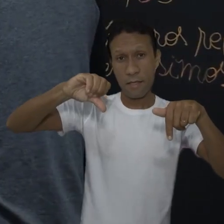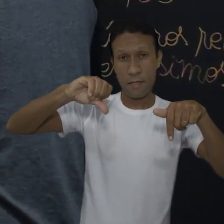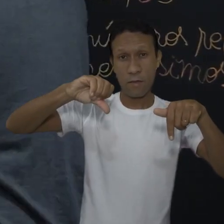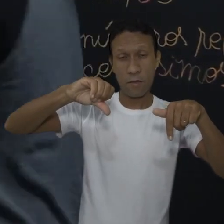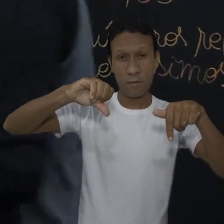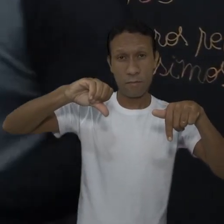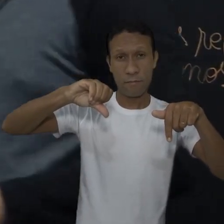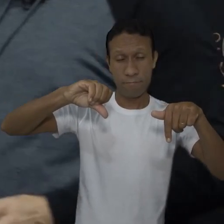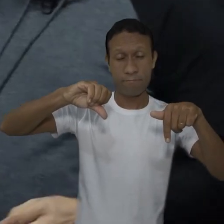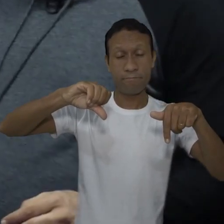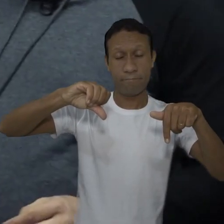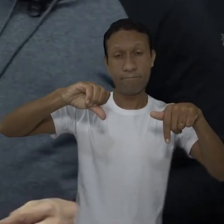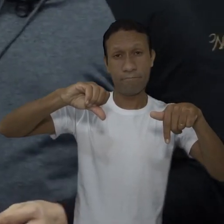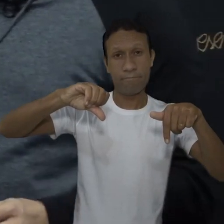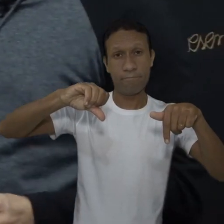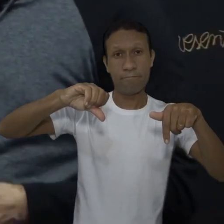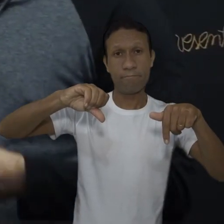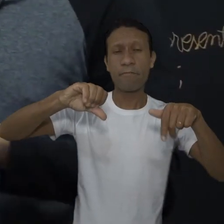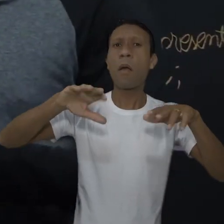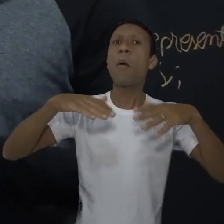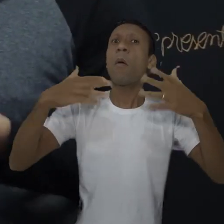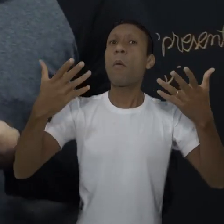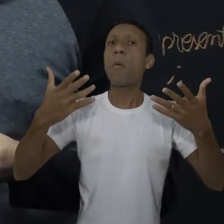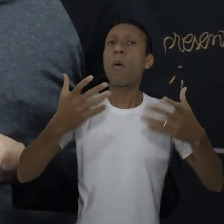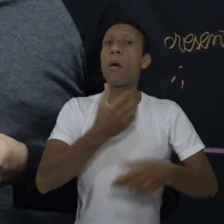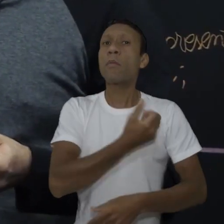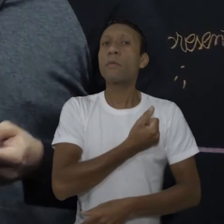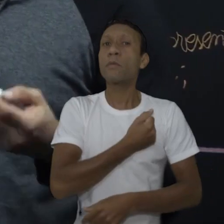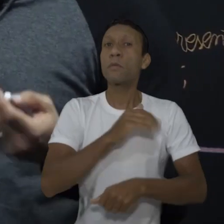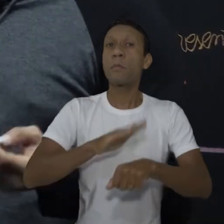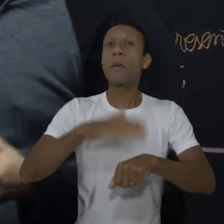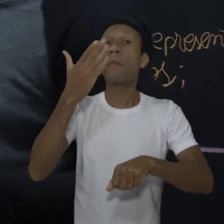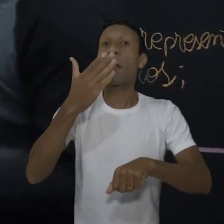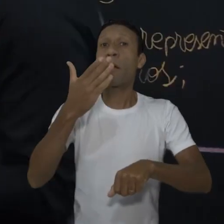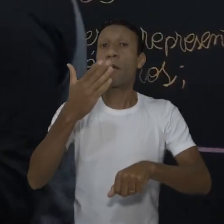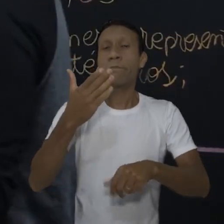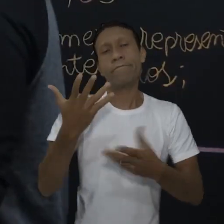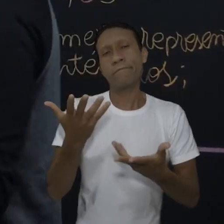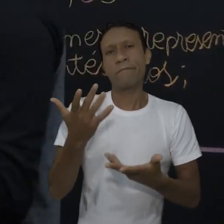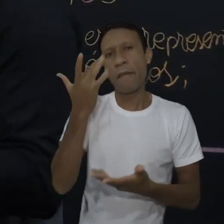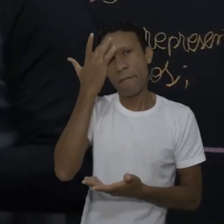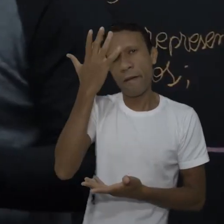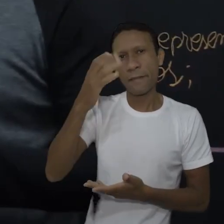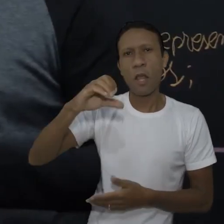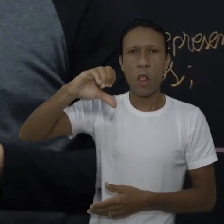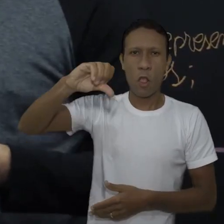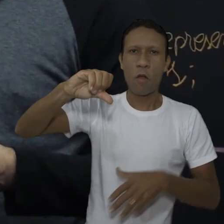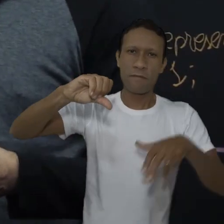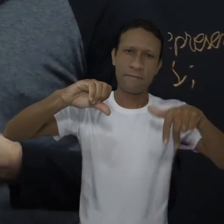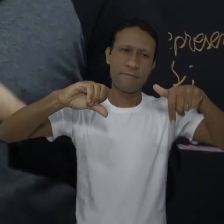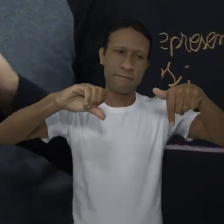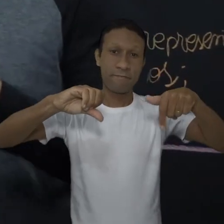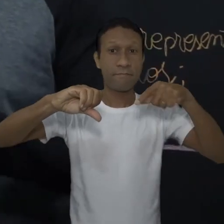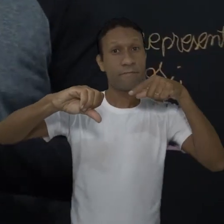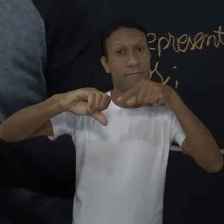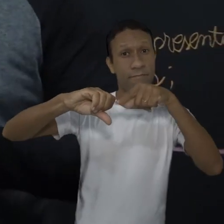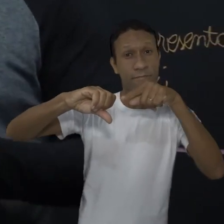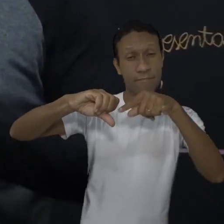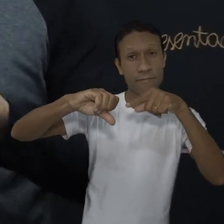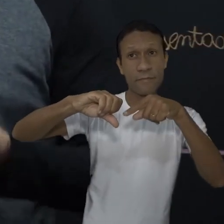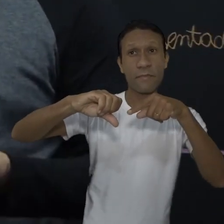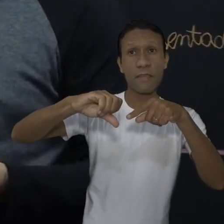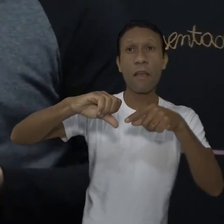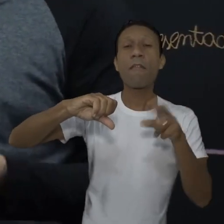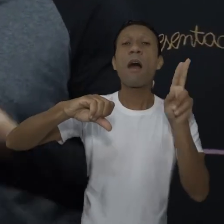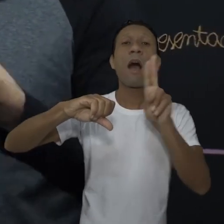número 7 e tenho aqui o número 9. Qual deles é o maior? Obviamente, 9 é maior que 7. Sendo